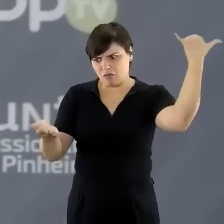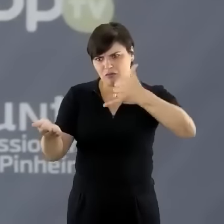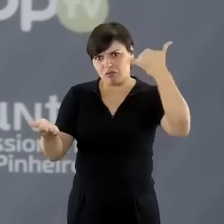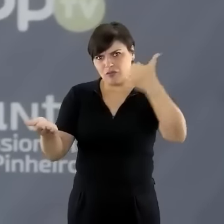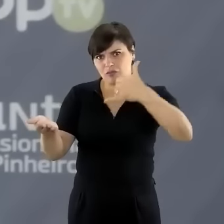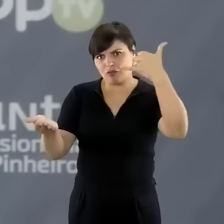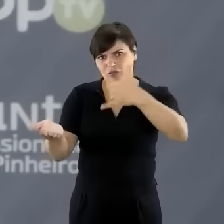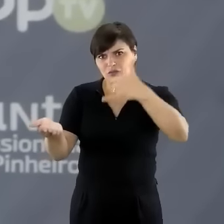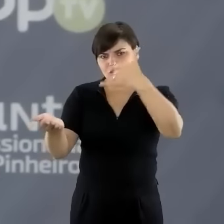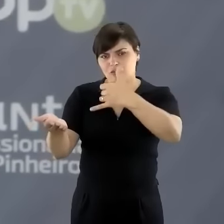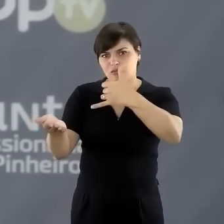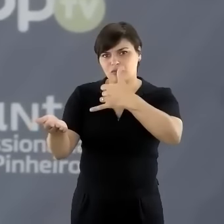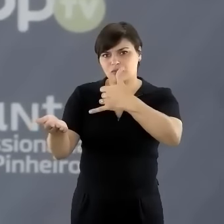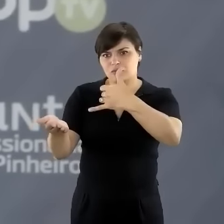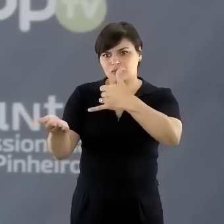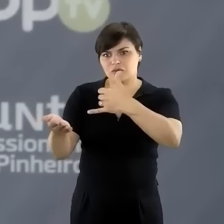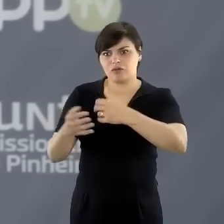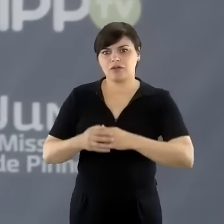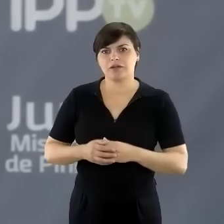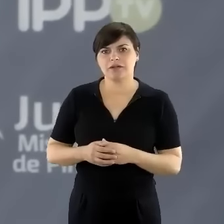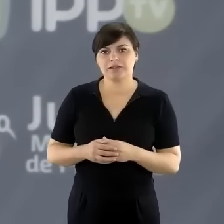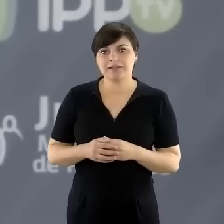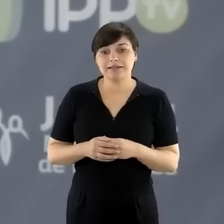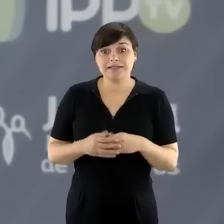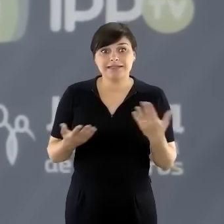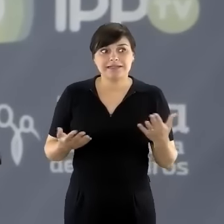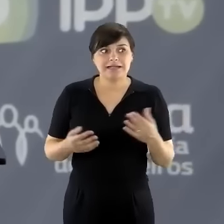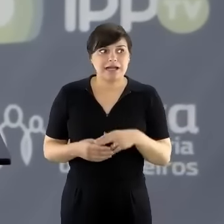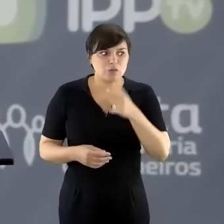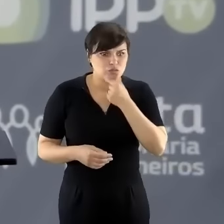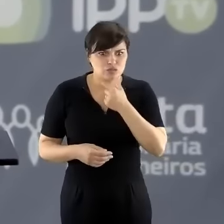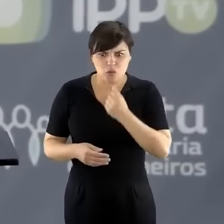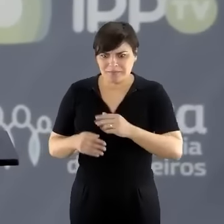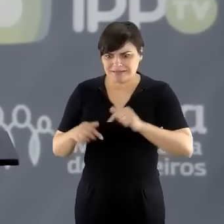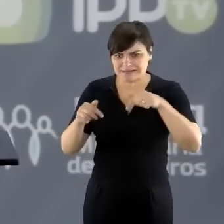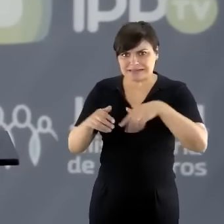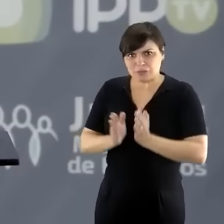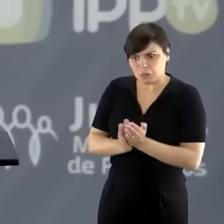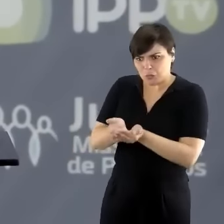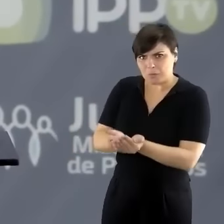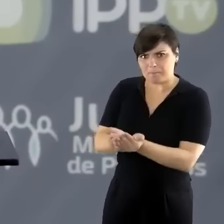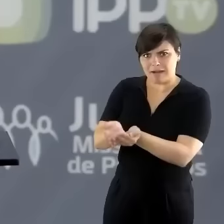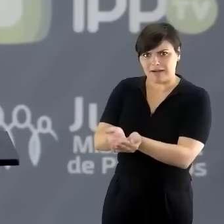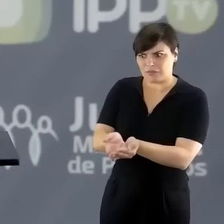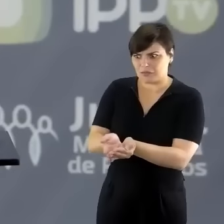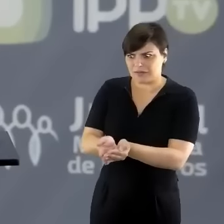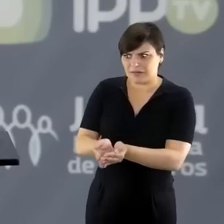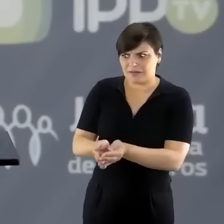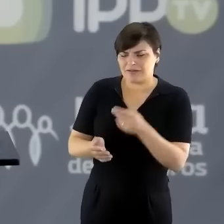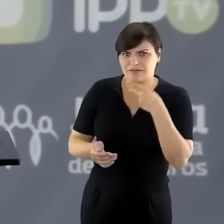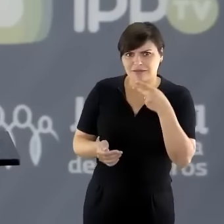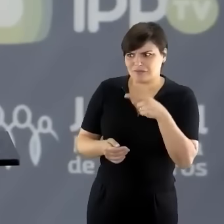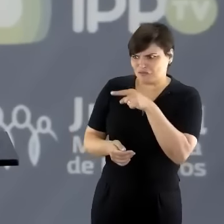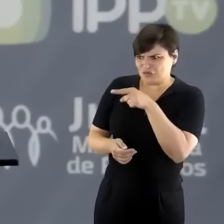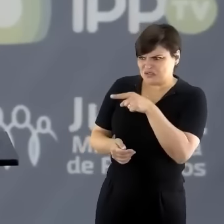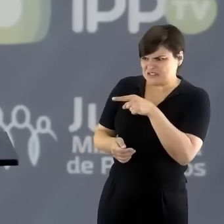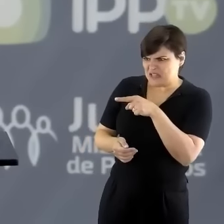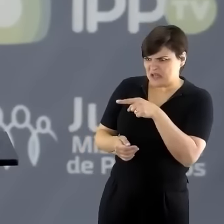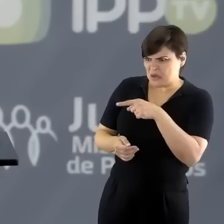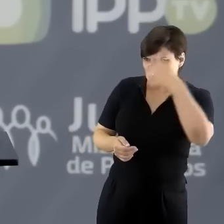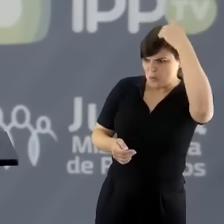tempestade chegar à conclusão que Jonas era o responsável pela tragédia e ele mesmo confessou Sou eu